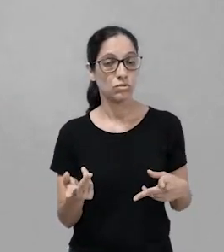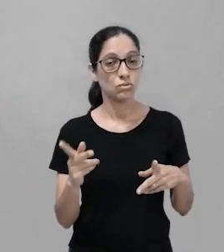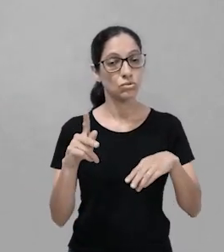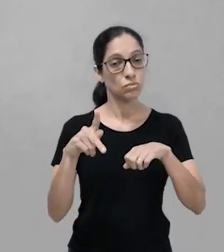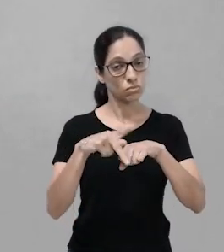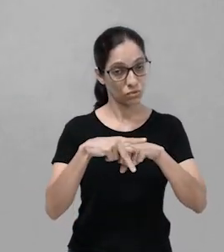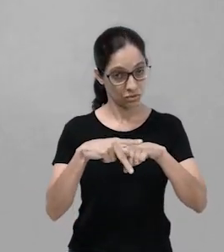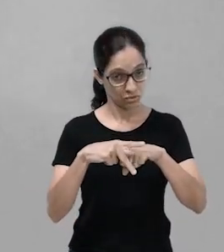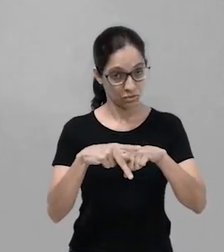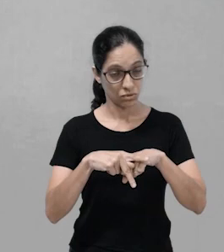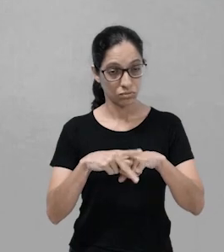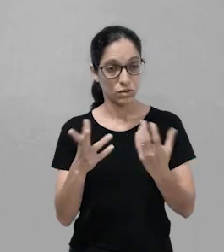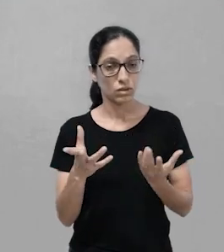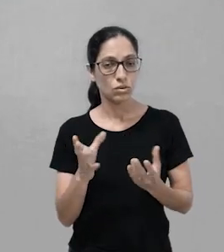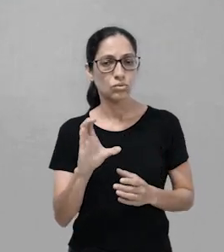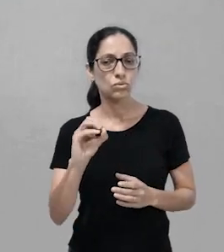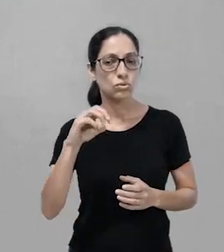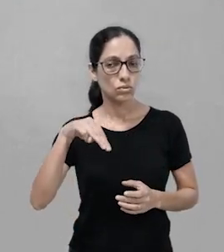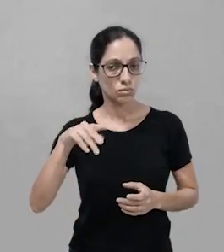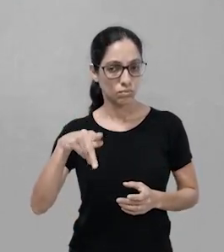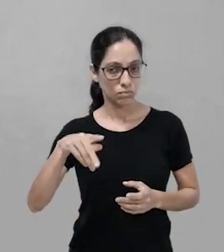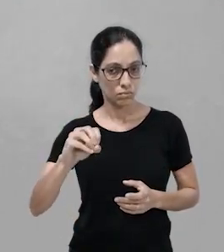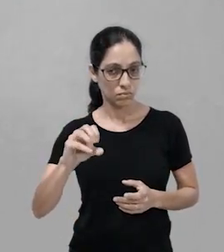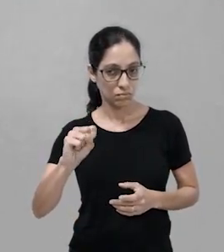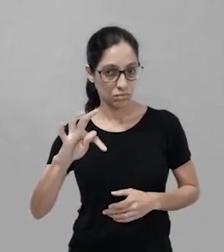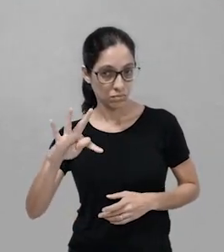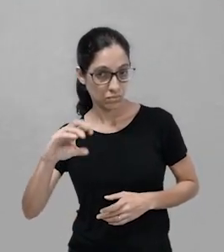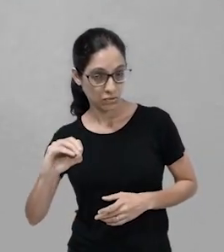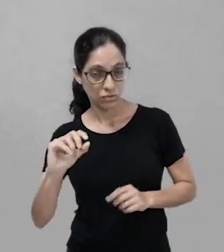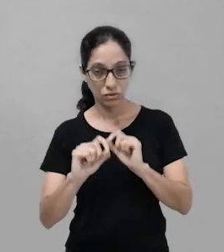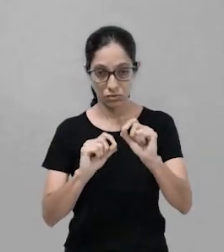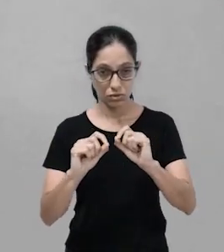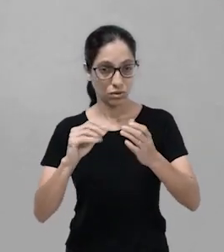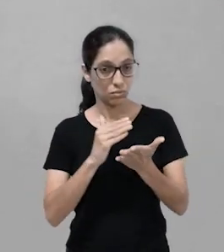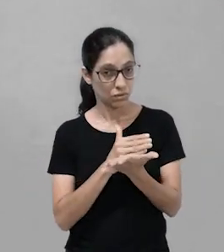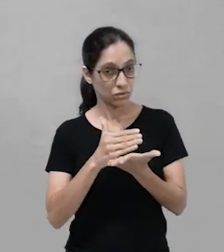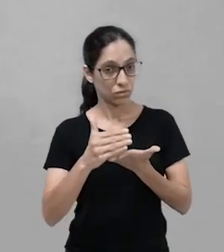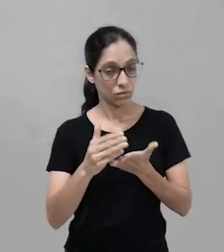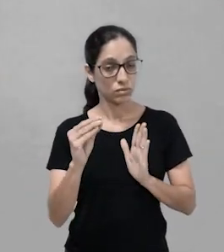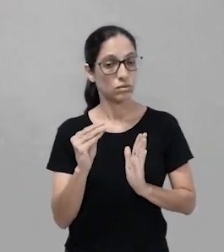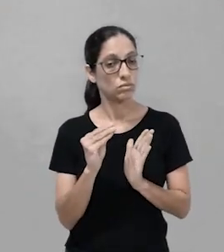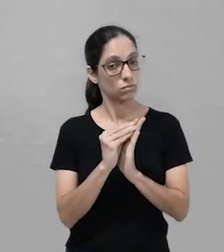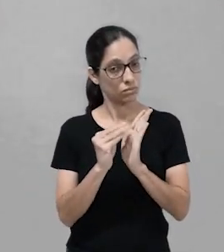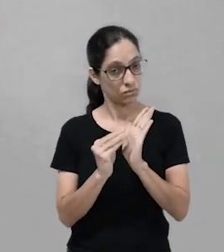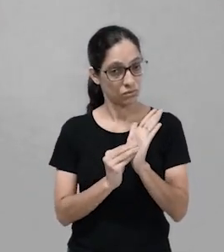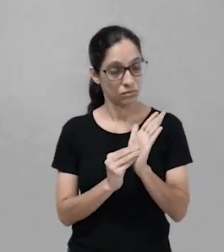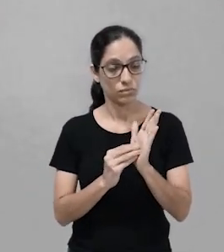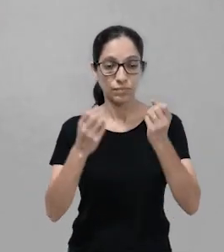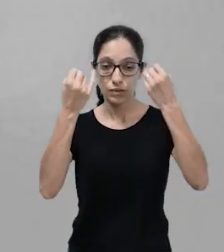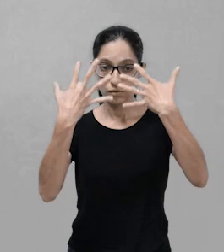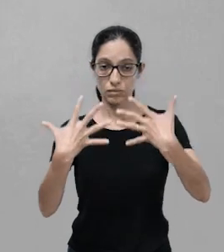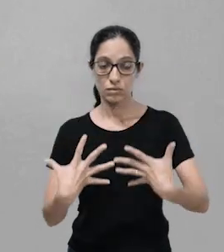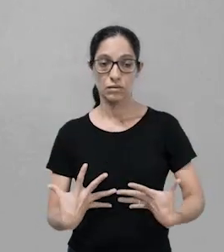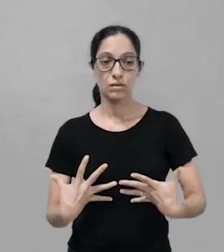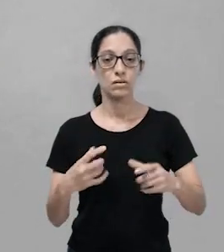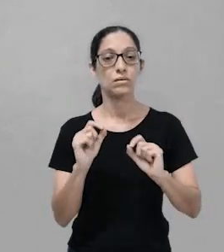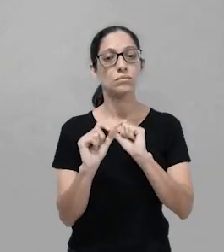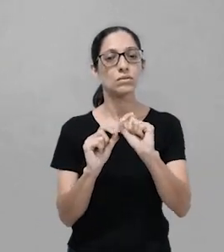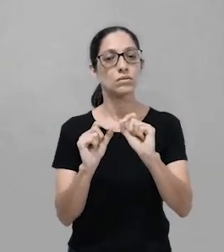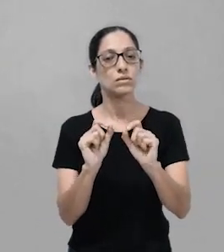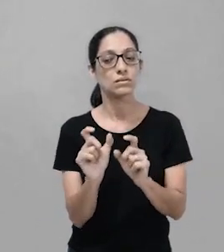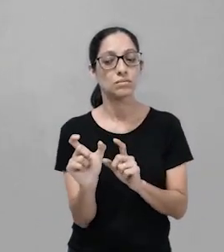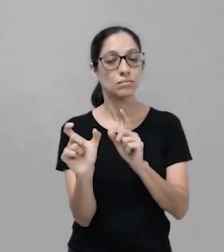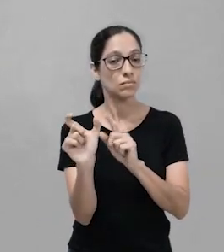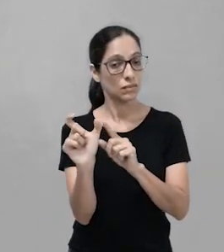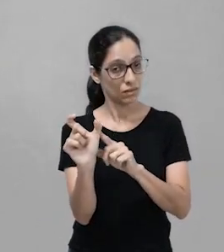os compostos nada mais são do que uma continuação desse conteúdo. Agora a gente vai falar um pouquinho de palavras